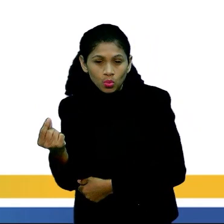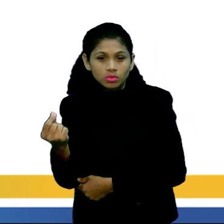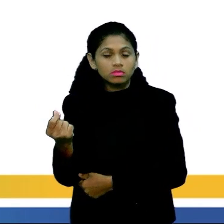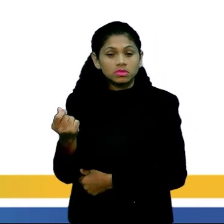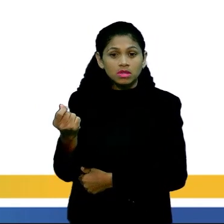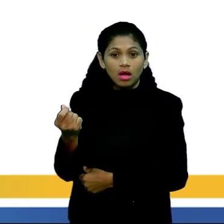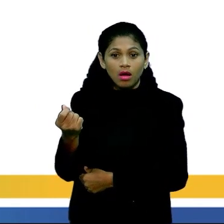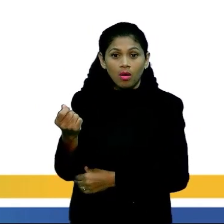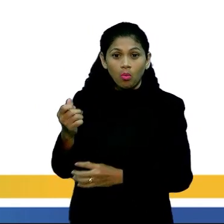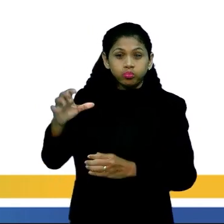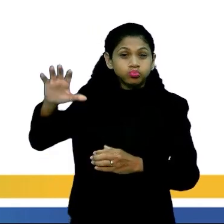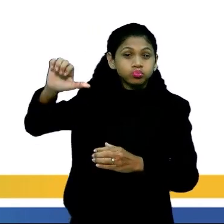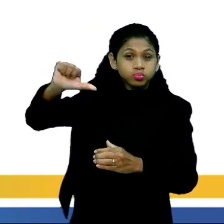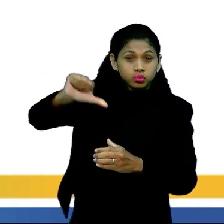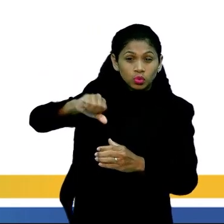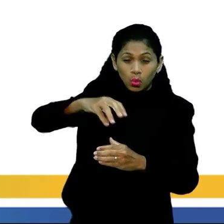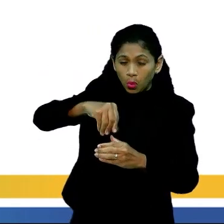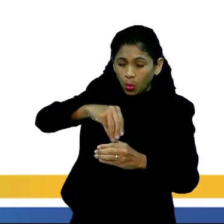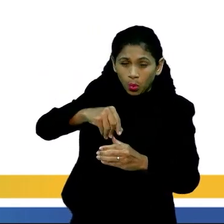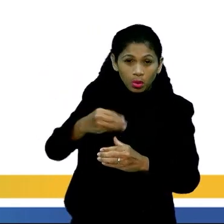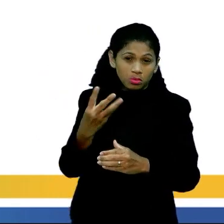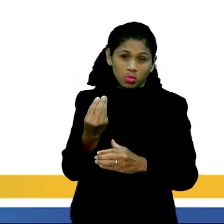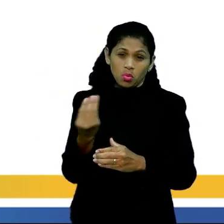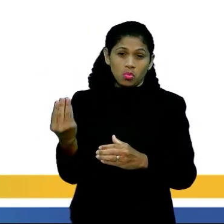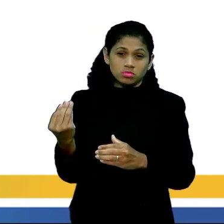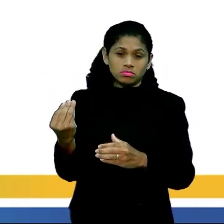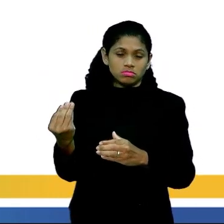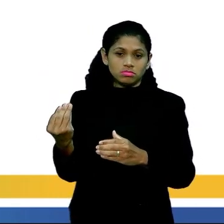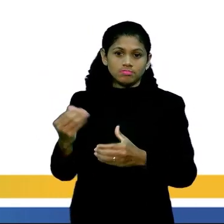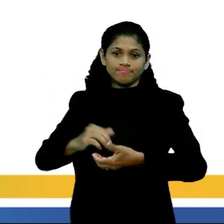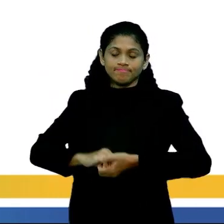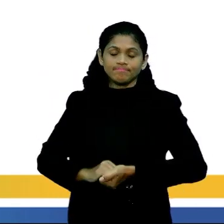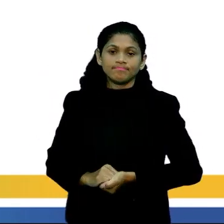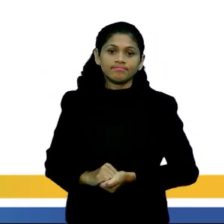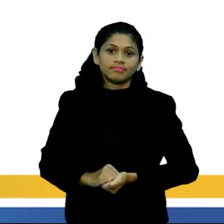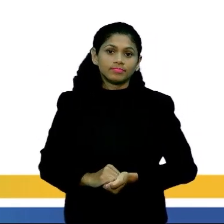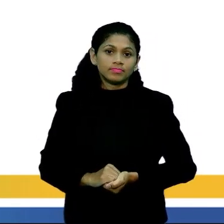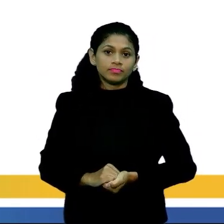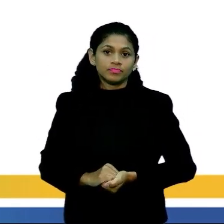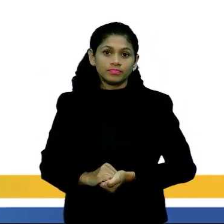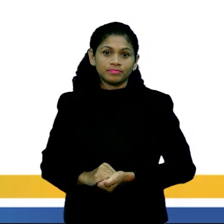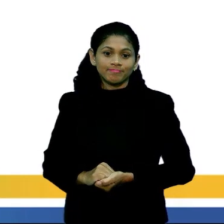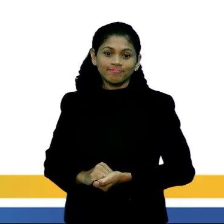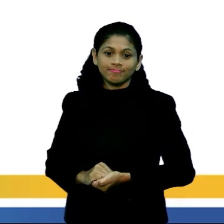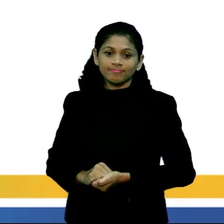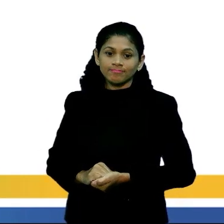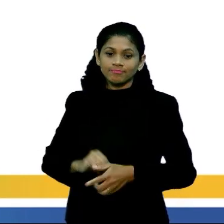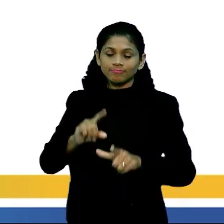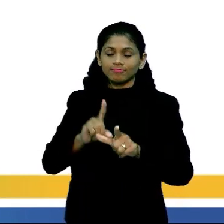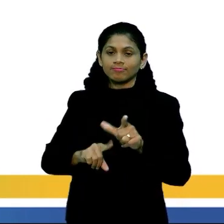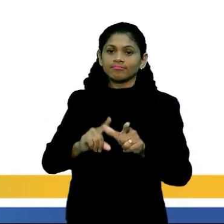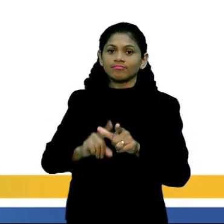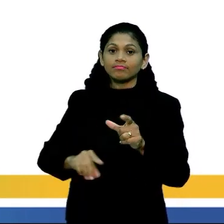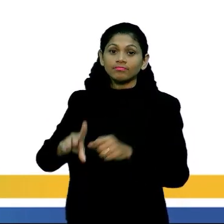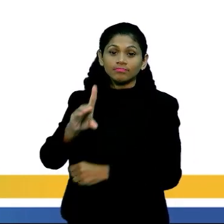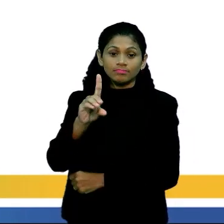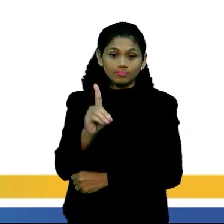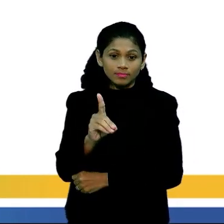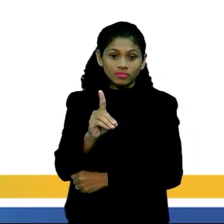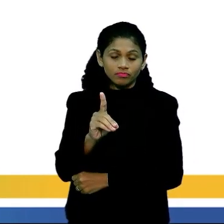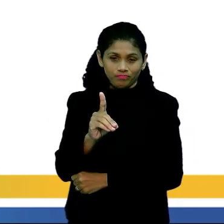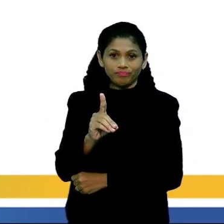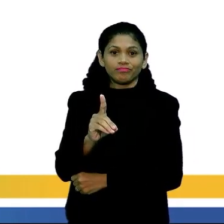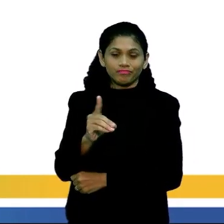estado líquido. Isso eu já posso descartar essa alternativa. Então, o nosso gabarito é a evaporação. Então, como formou